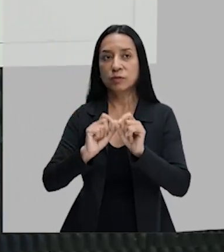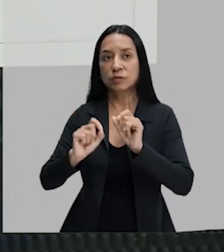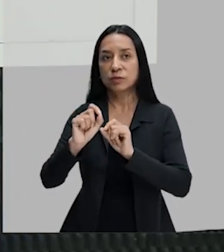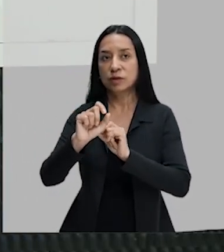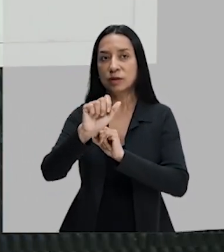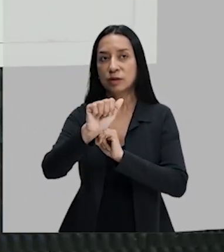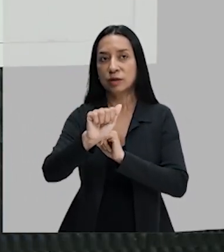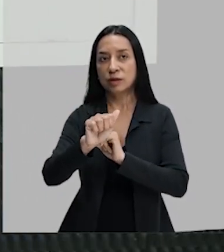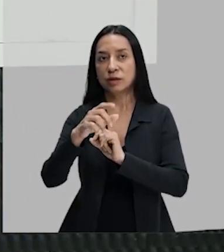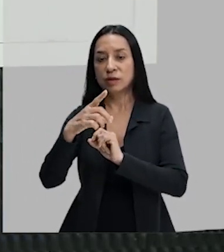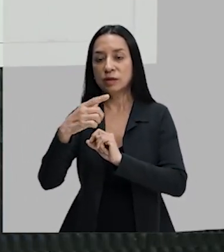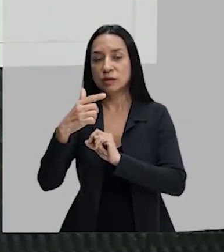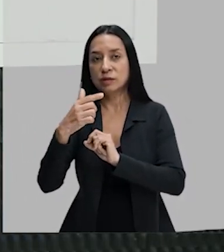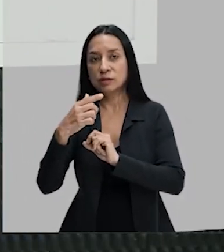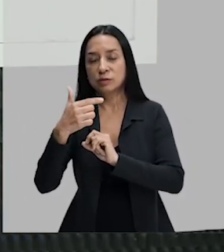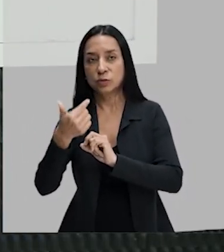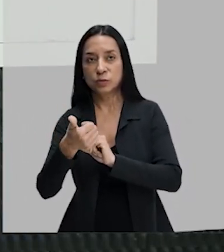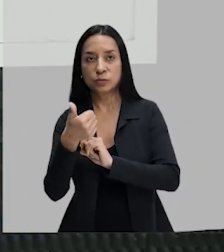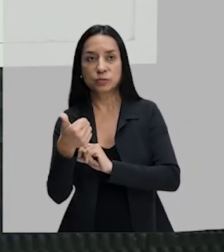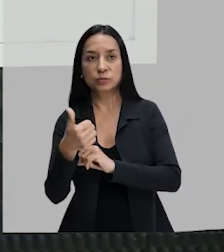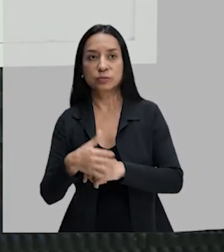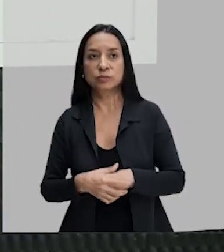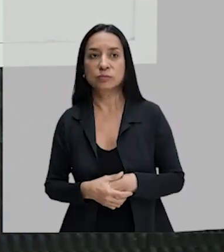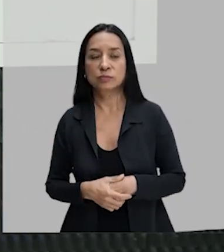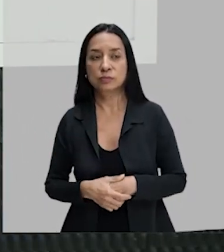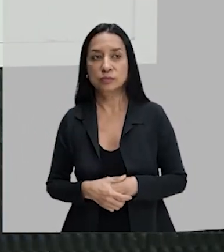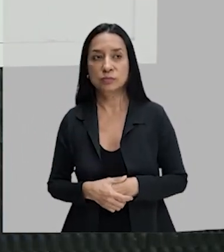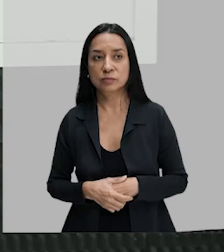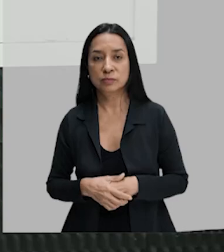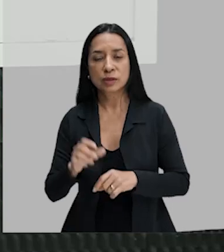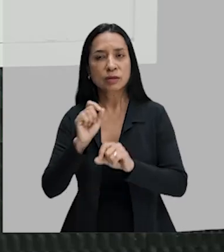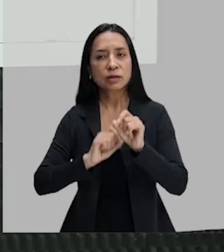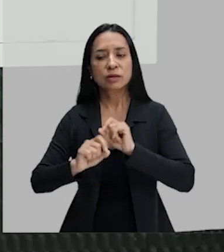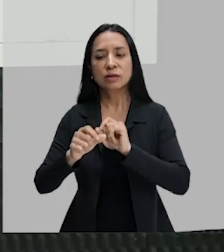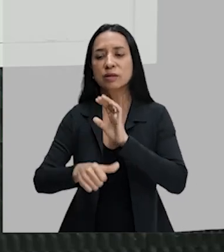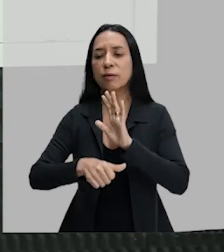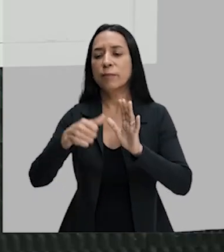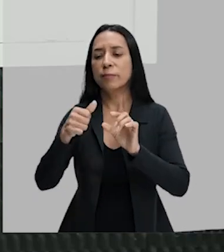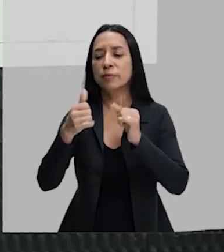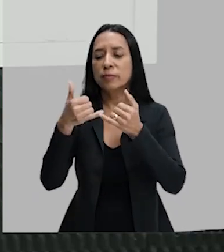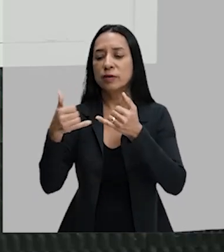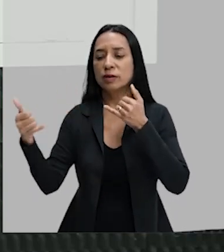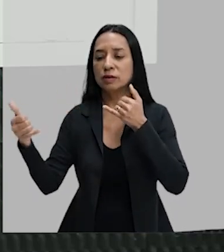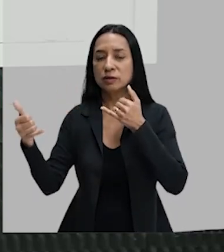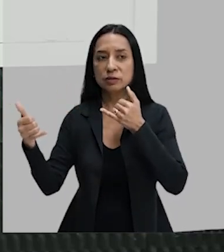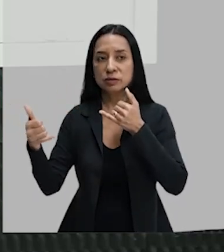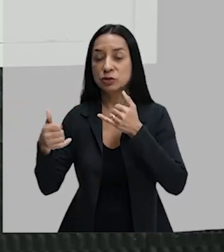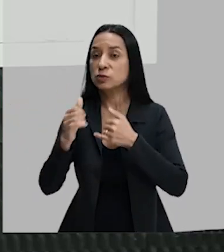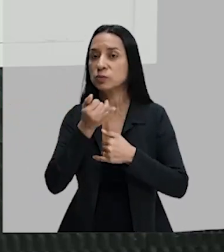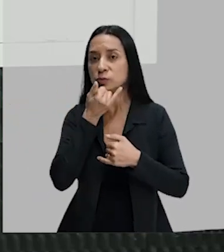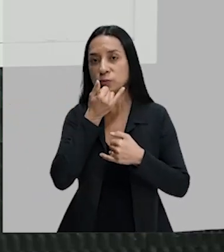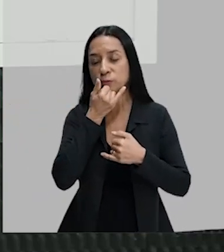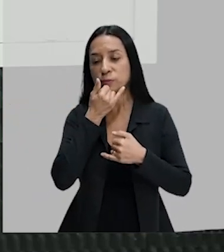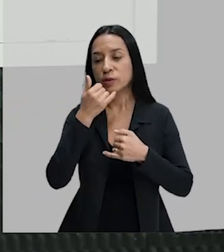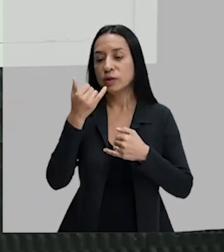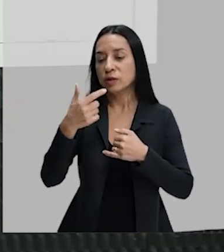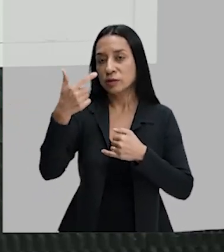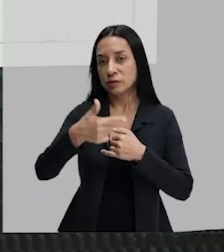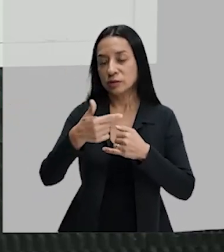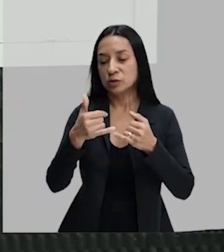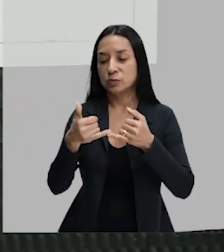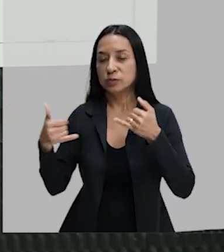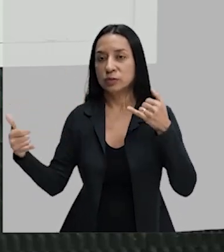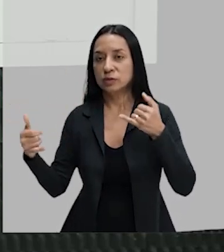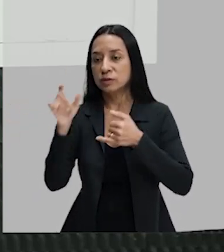Quem está na segunda linha e na primeira coluna aqui, ó. É esse menos 1 aqui, ó. Tá? Então, eu vou eliminar aqui,